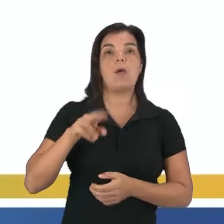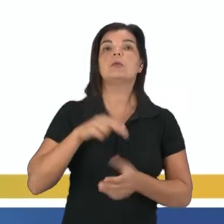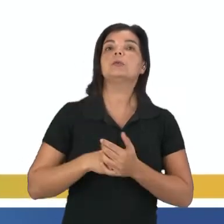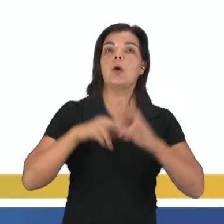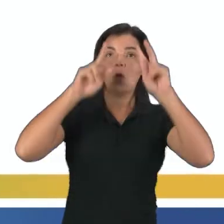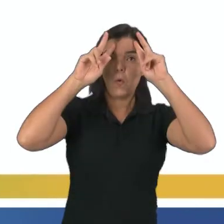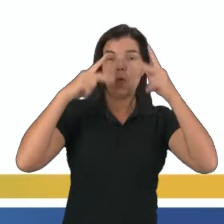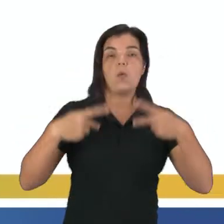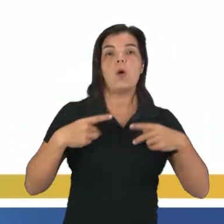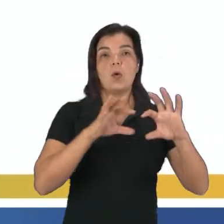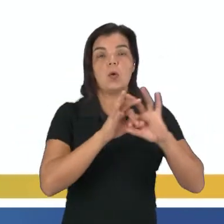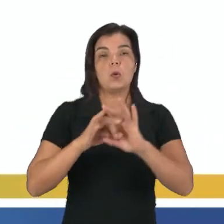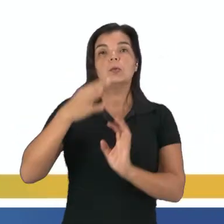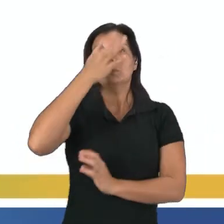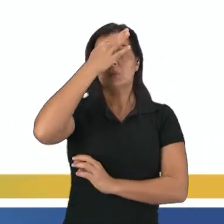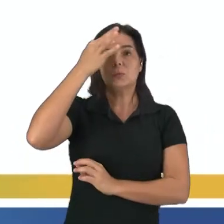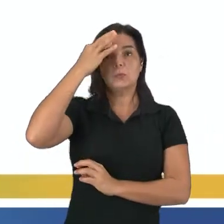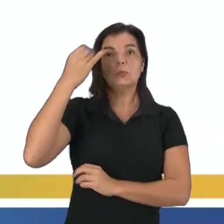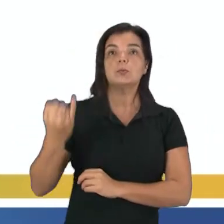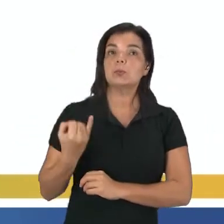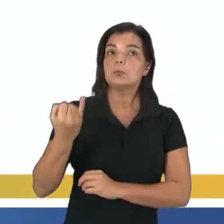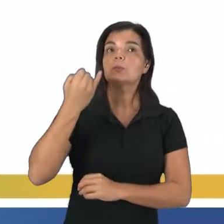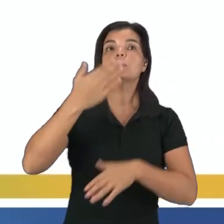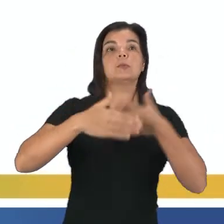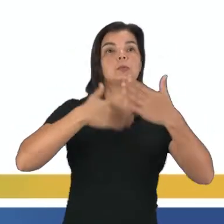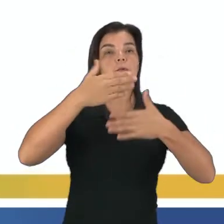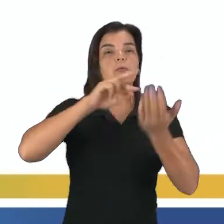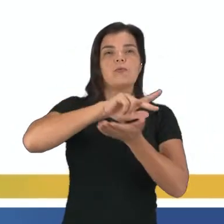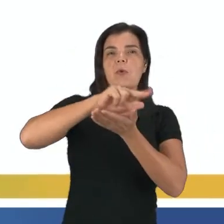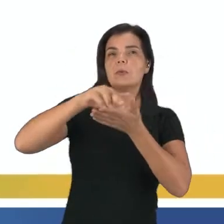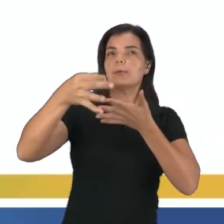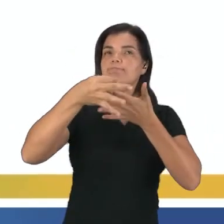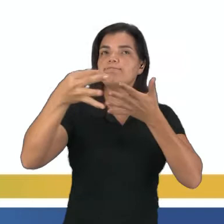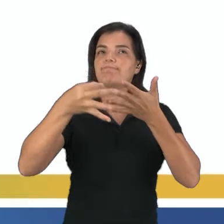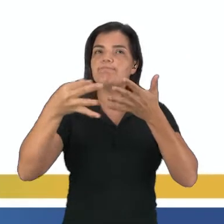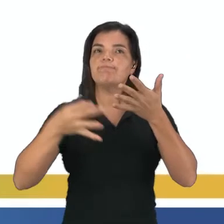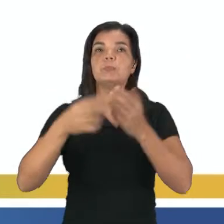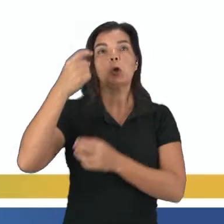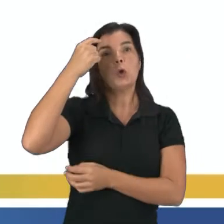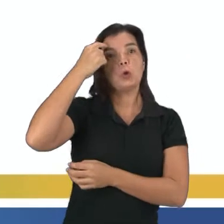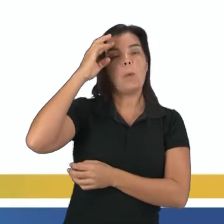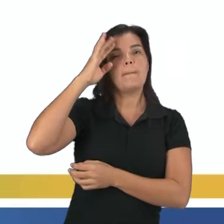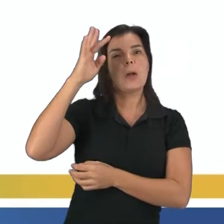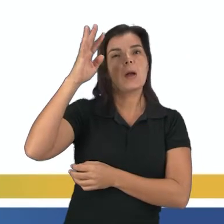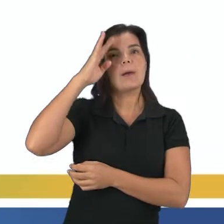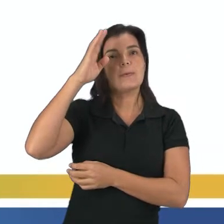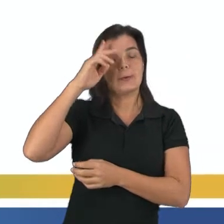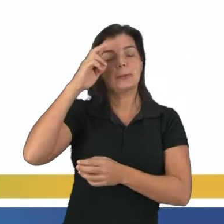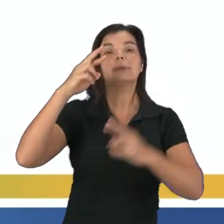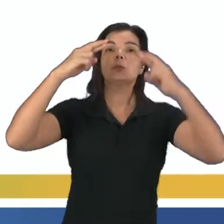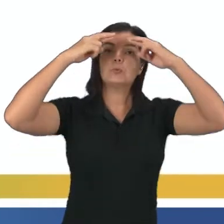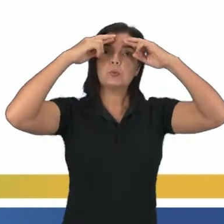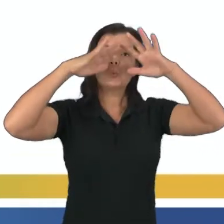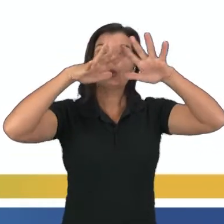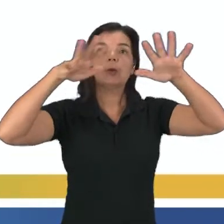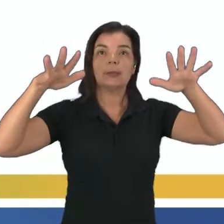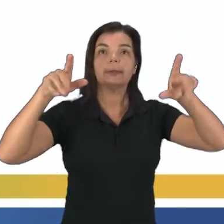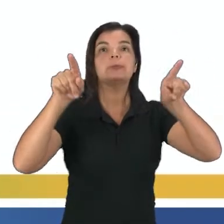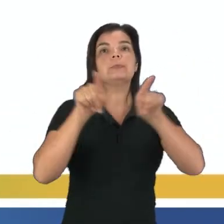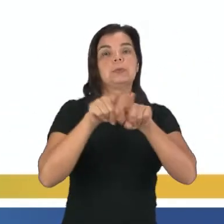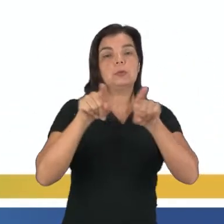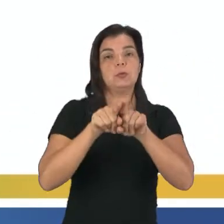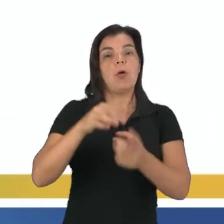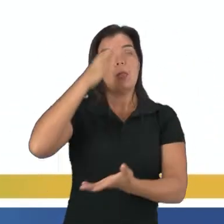essa corrente filosófica foi importante para desenvolver diversos aspectos do pensamento renascentista